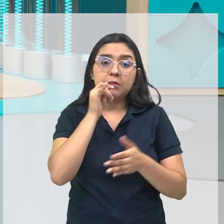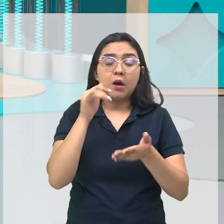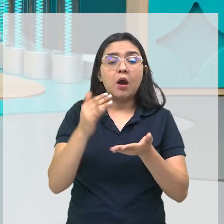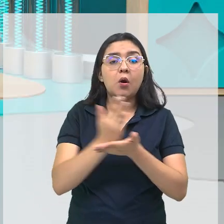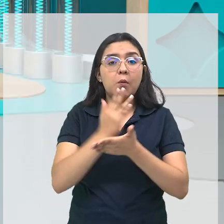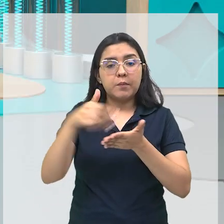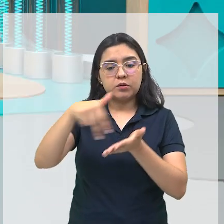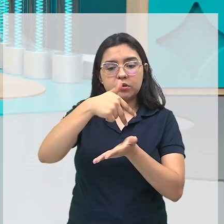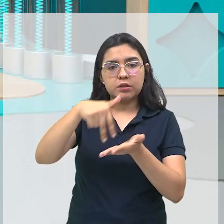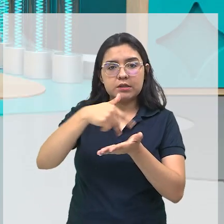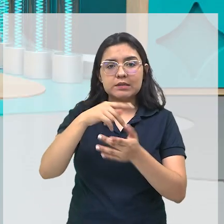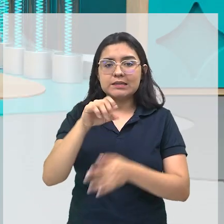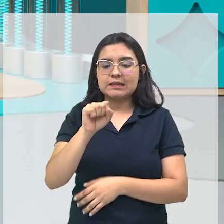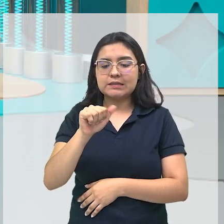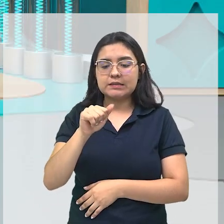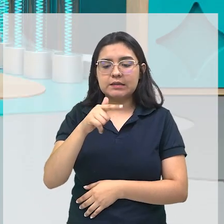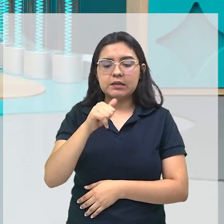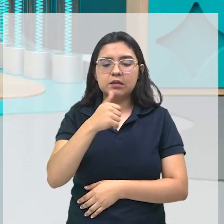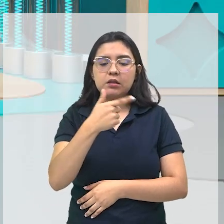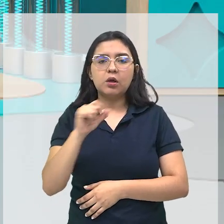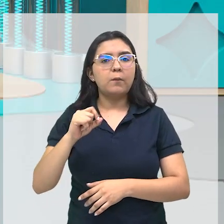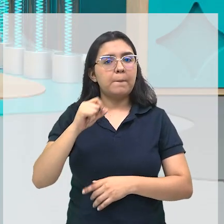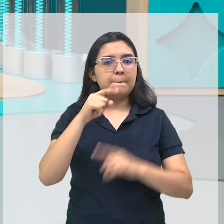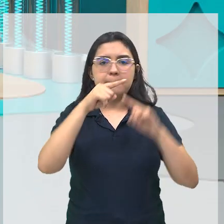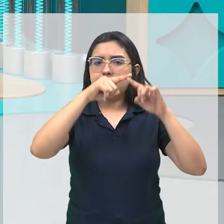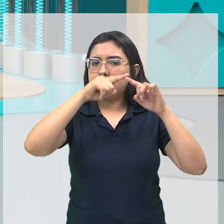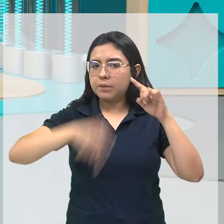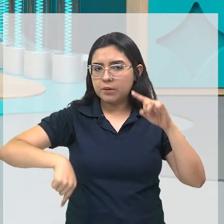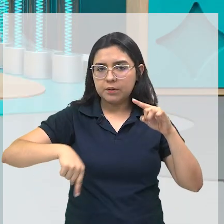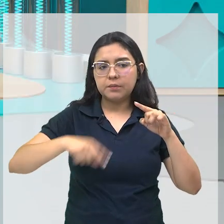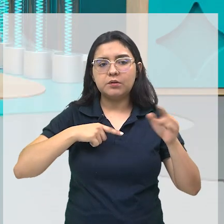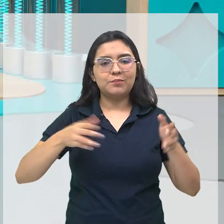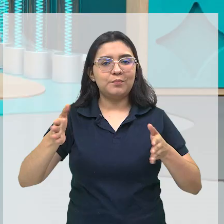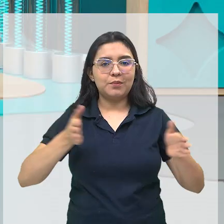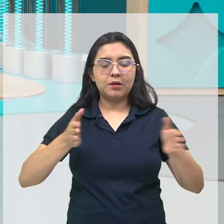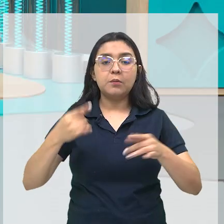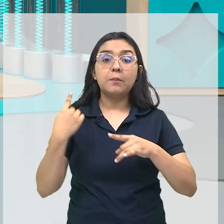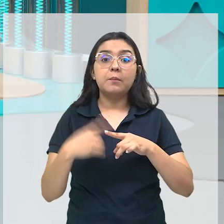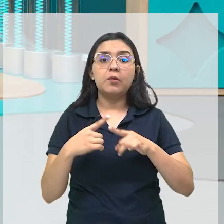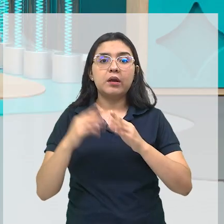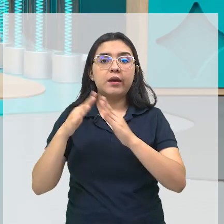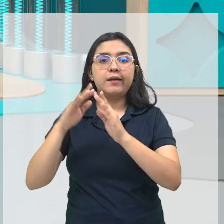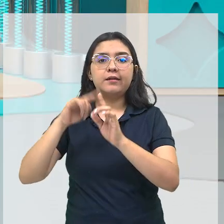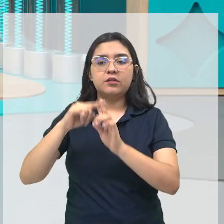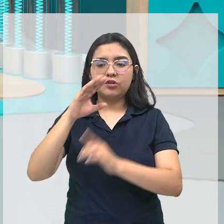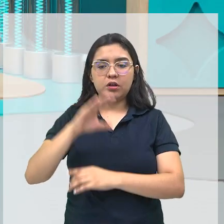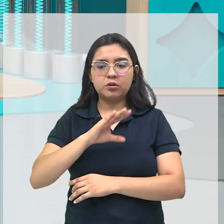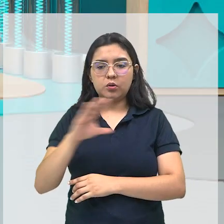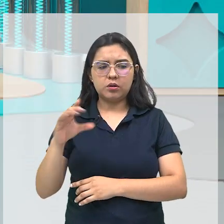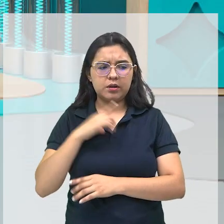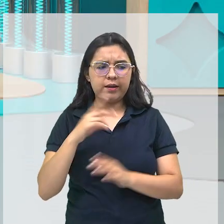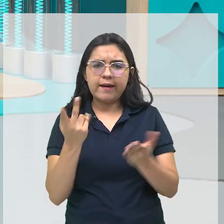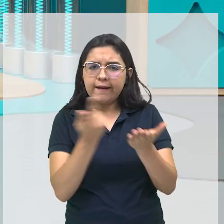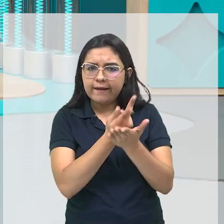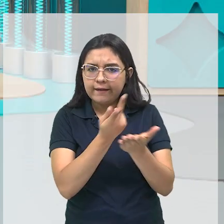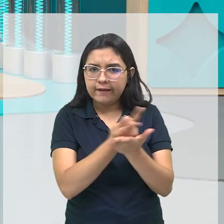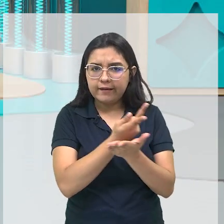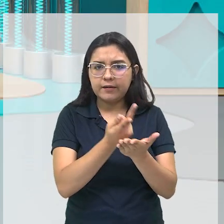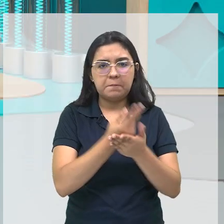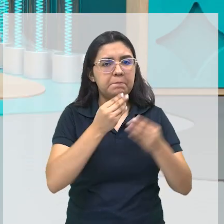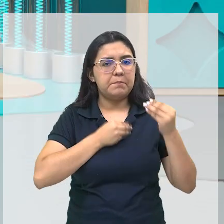exemplo, serem banidas, serem até mesmo proibidas durante algum tempo, porque a Igreja considerava, né, como uma